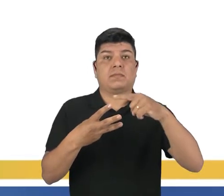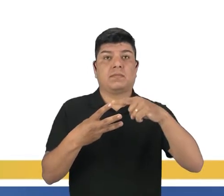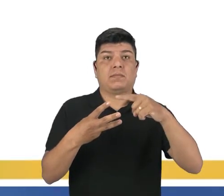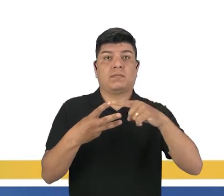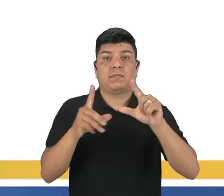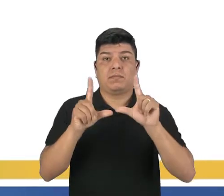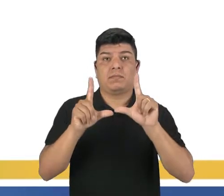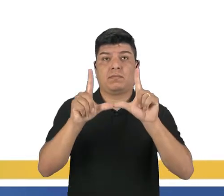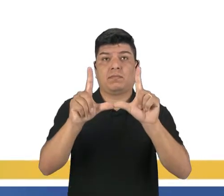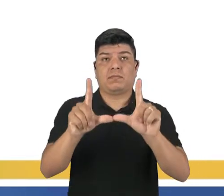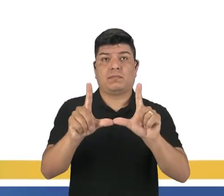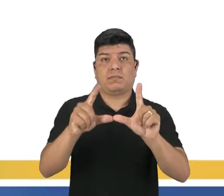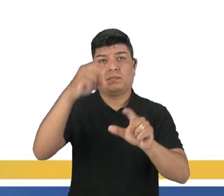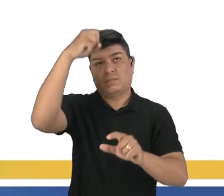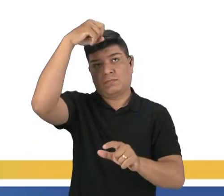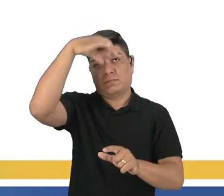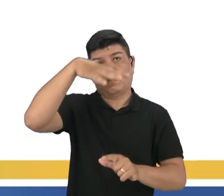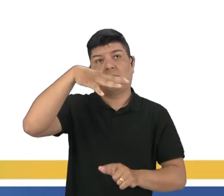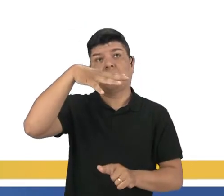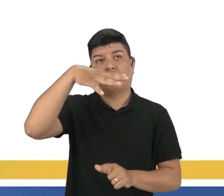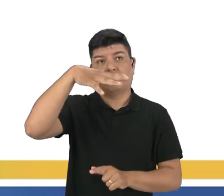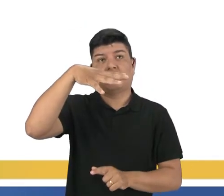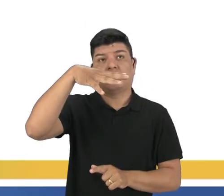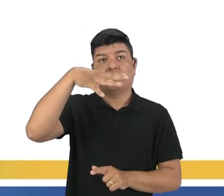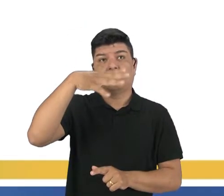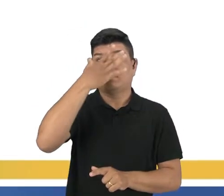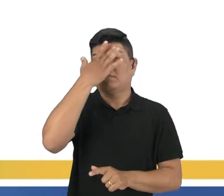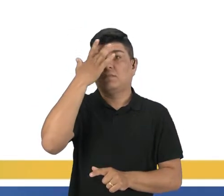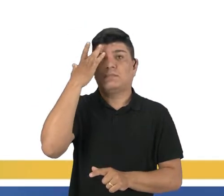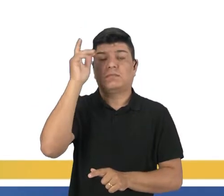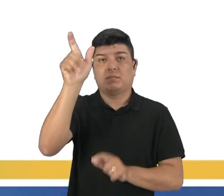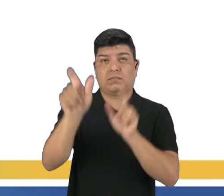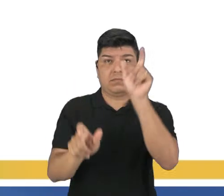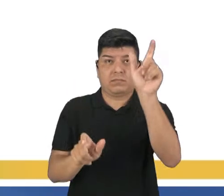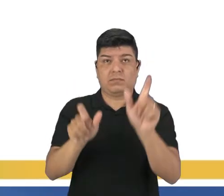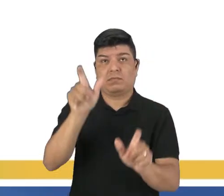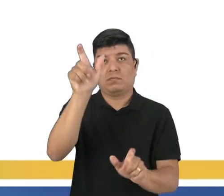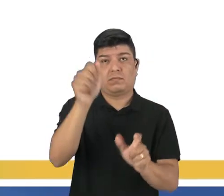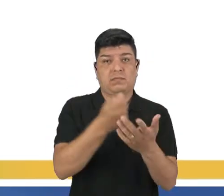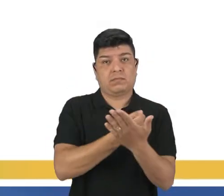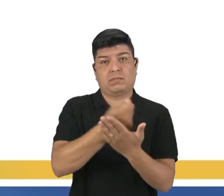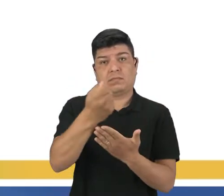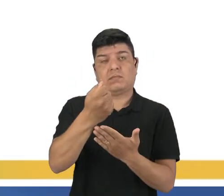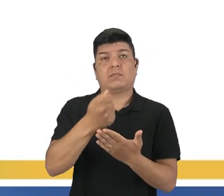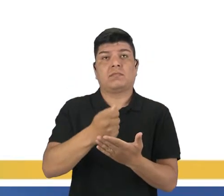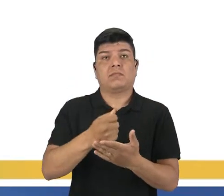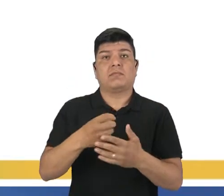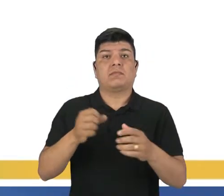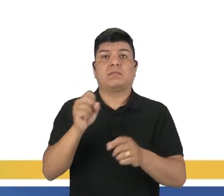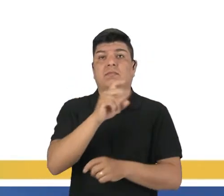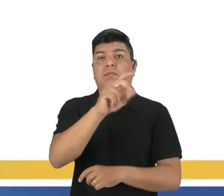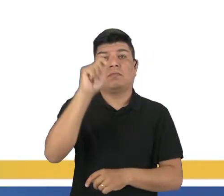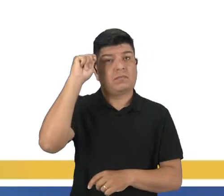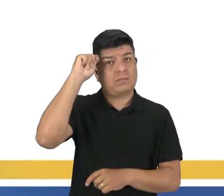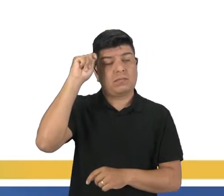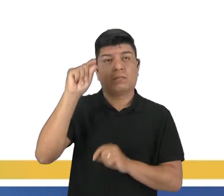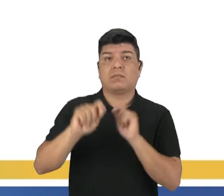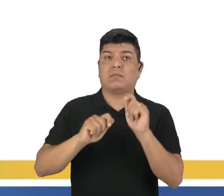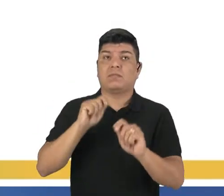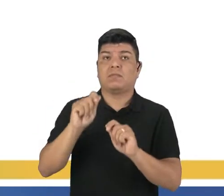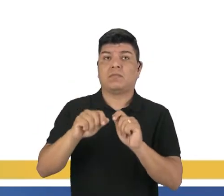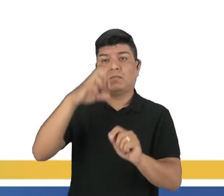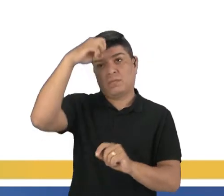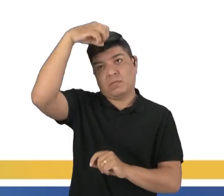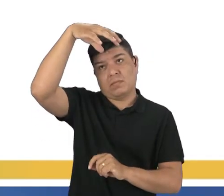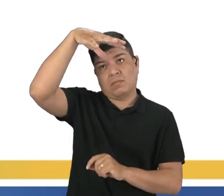No primeiro quadrozinho, iluminação das personagens em ação. Você observa aí que cada ator que está